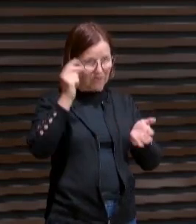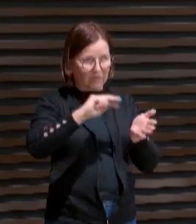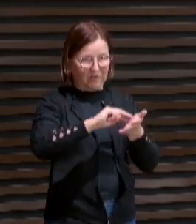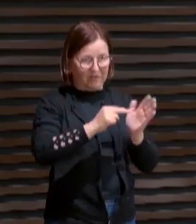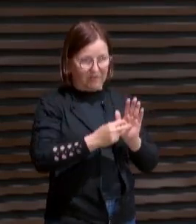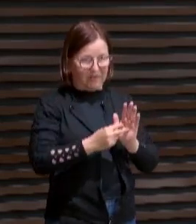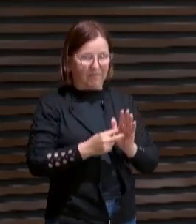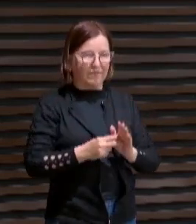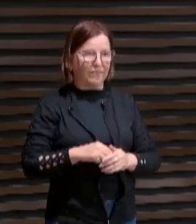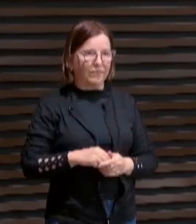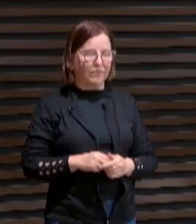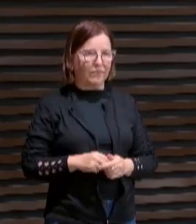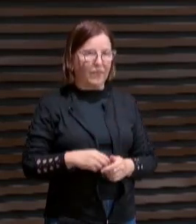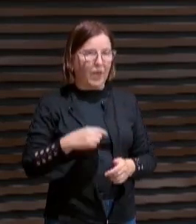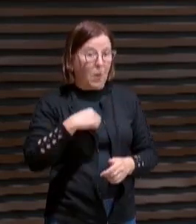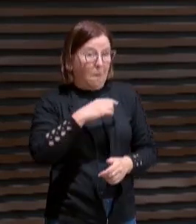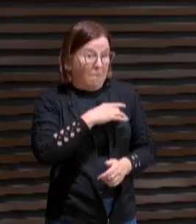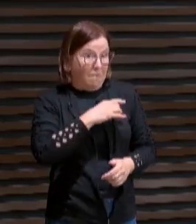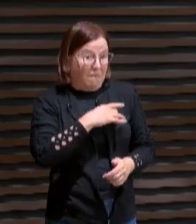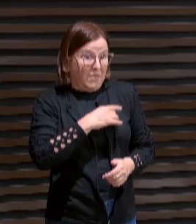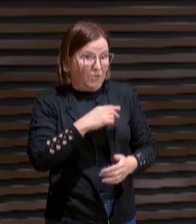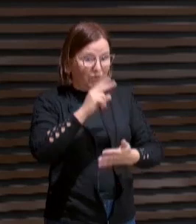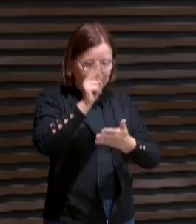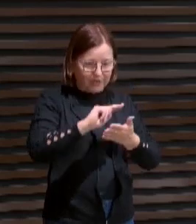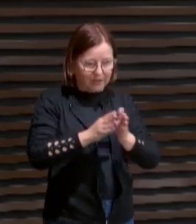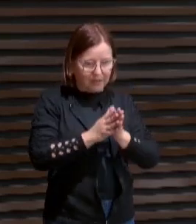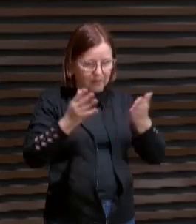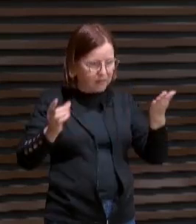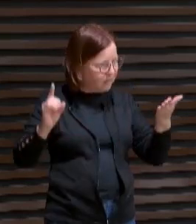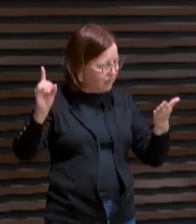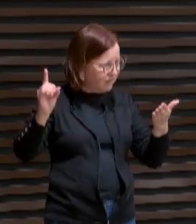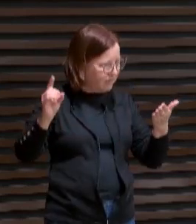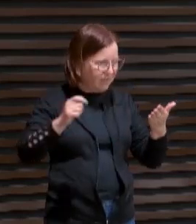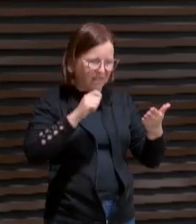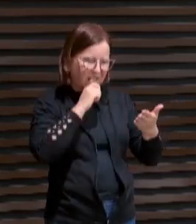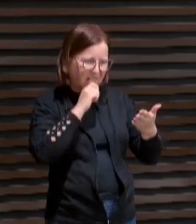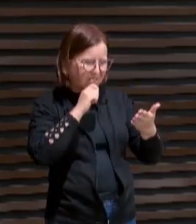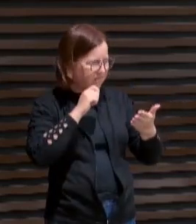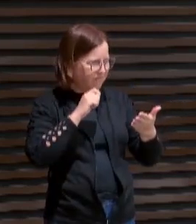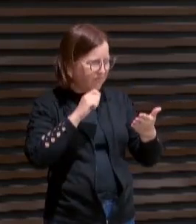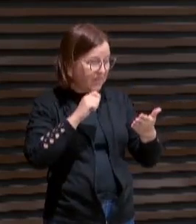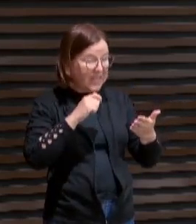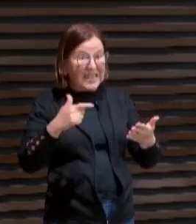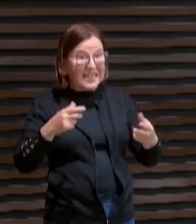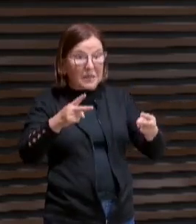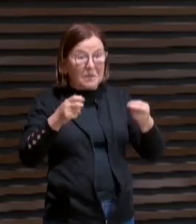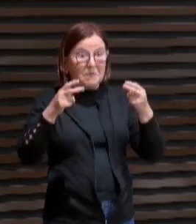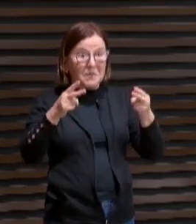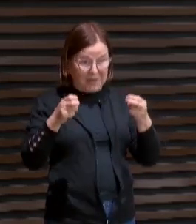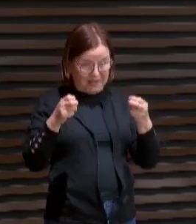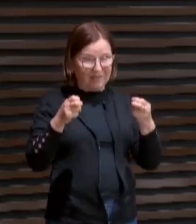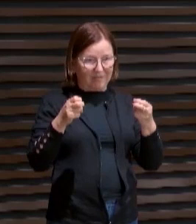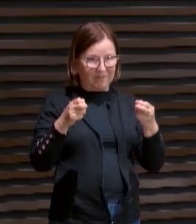Eu tenho tanto pavor de ler a Bíblia secamente, sem sentir, sem perceber o